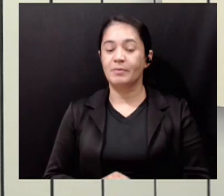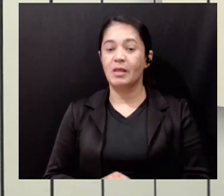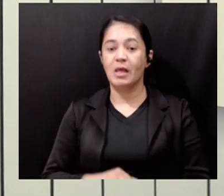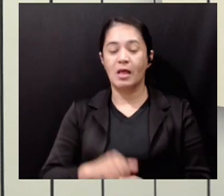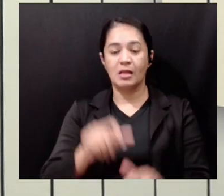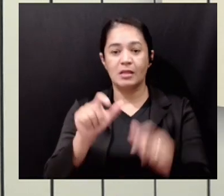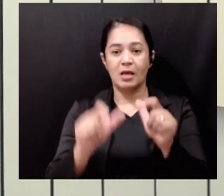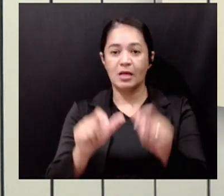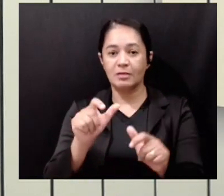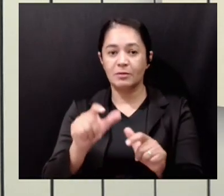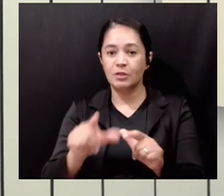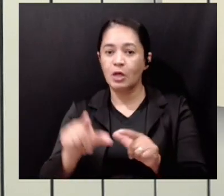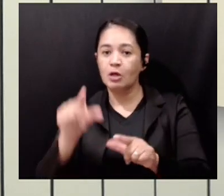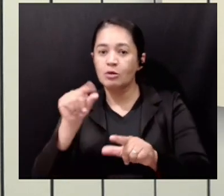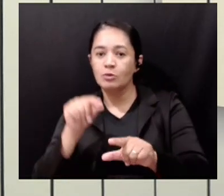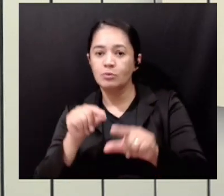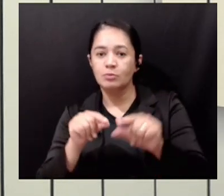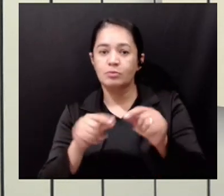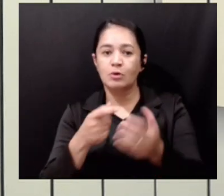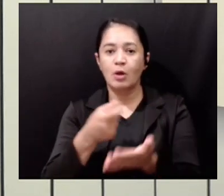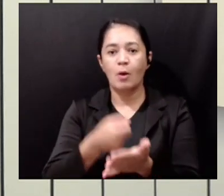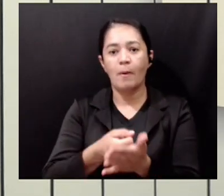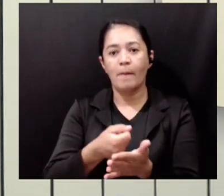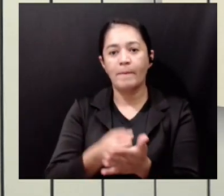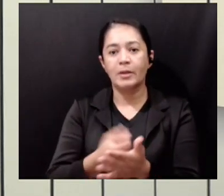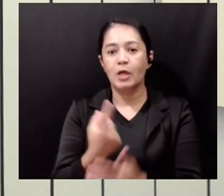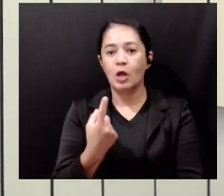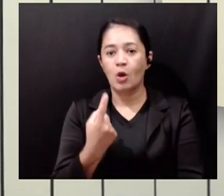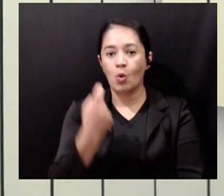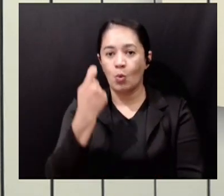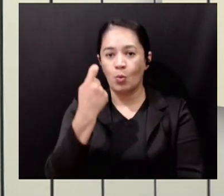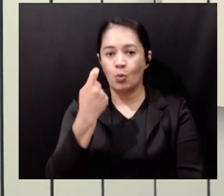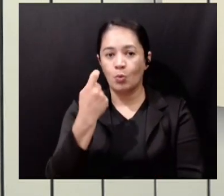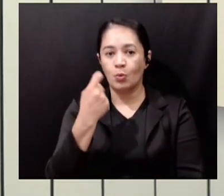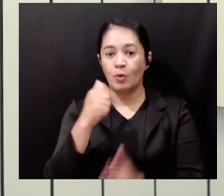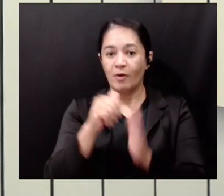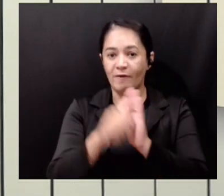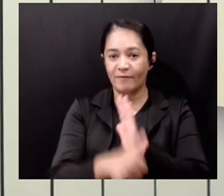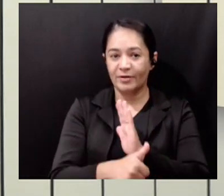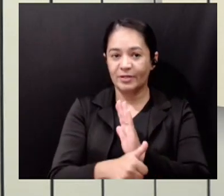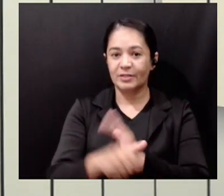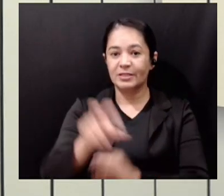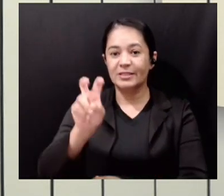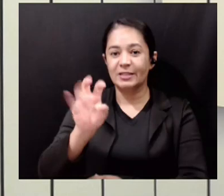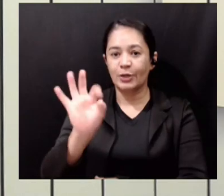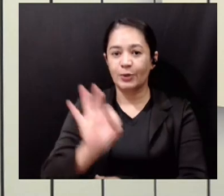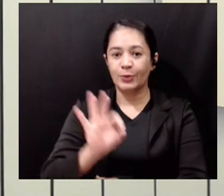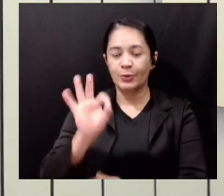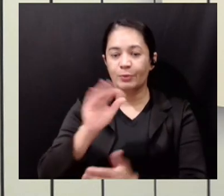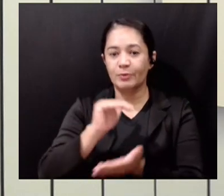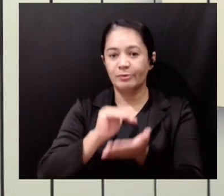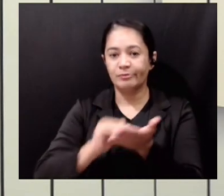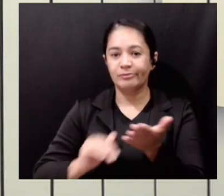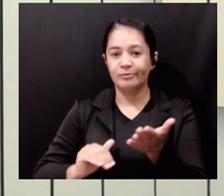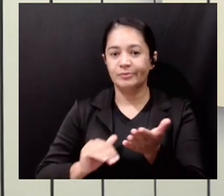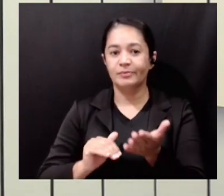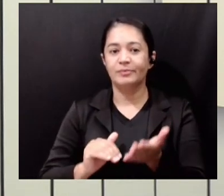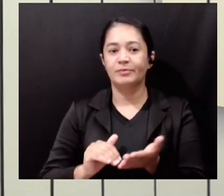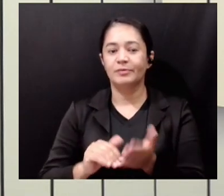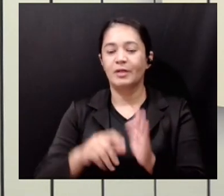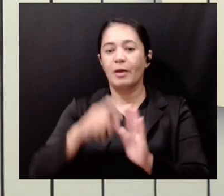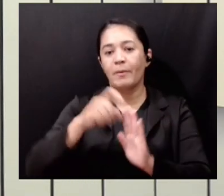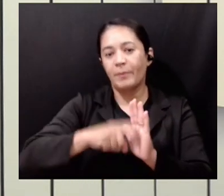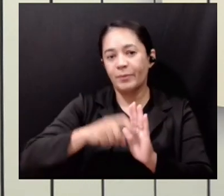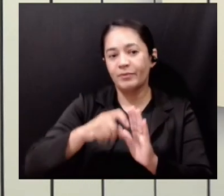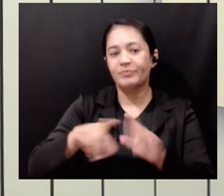optarem pelo pagamento da cota única terão 5% de desconto. O imposto também pode ser pago